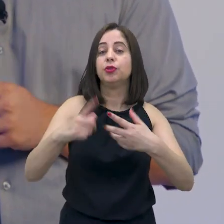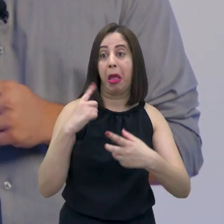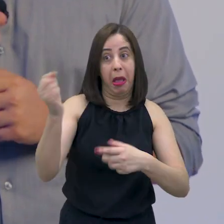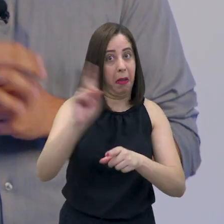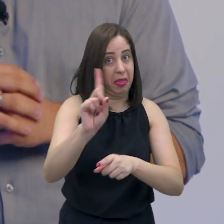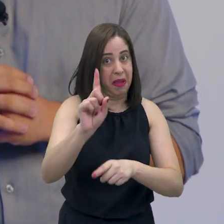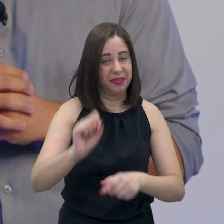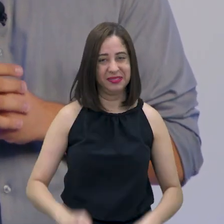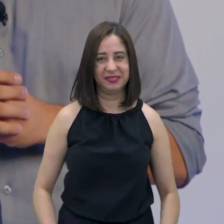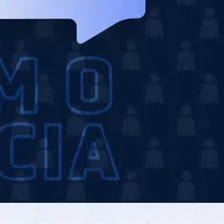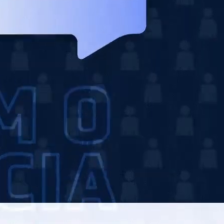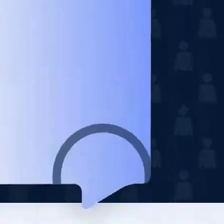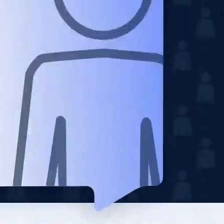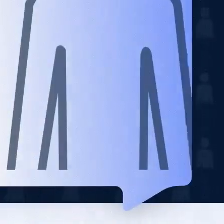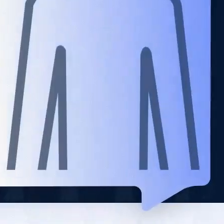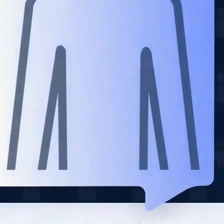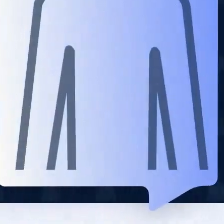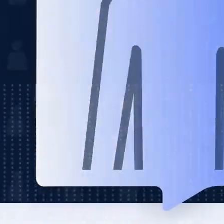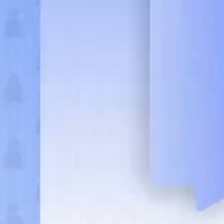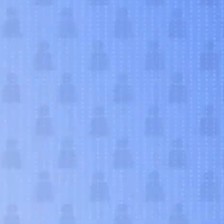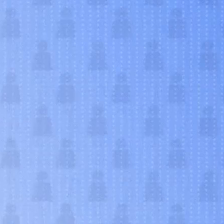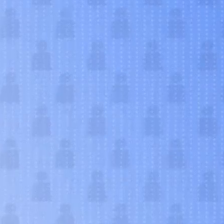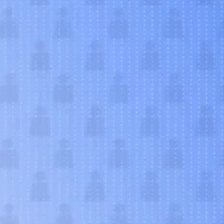Pauta. Não saia daí.